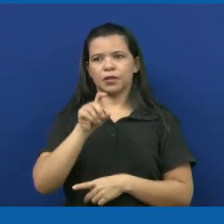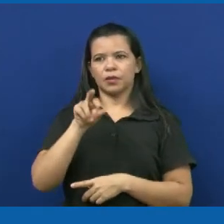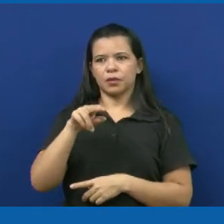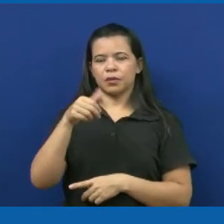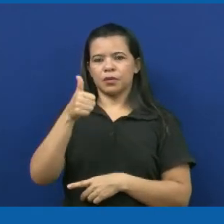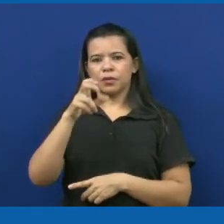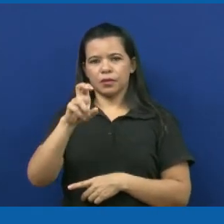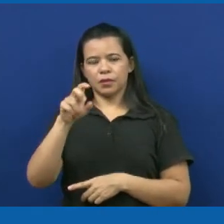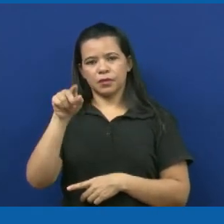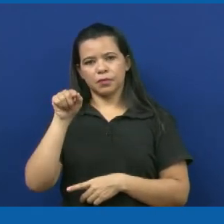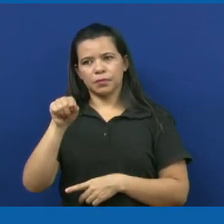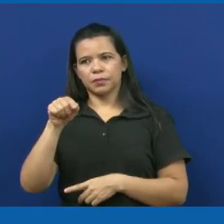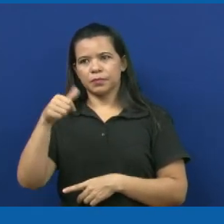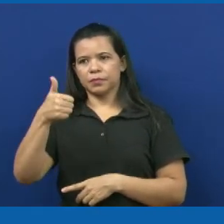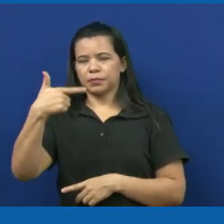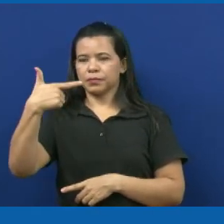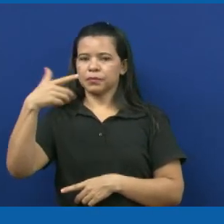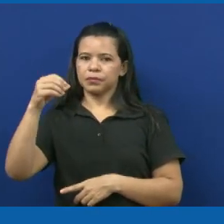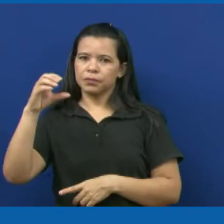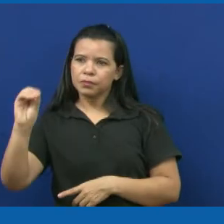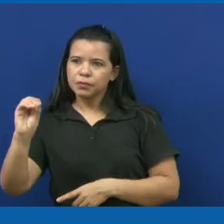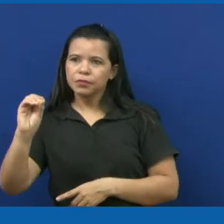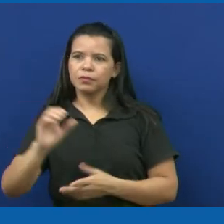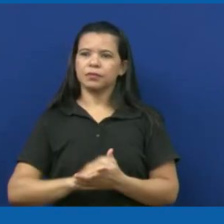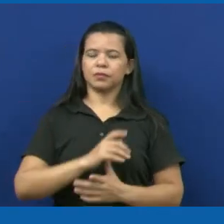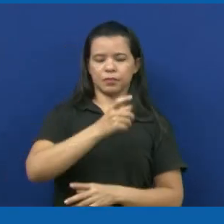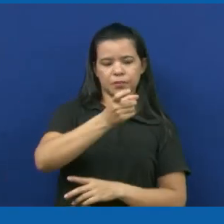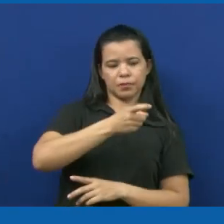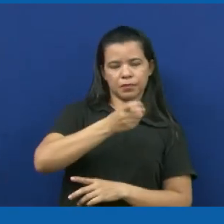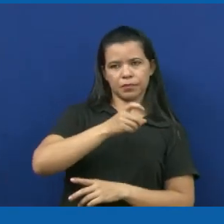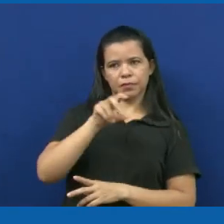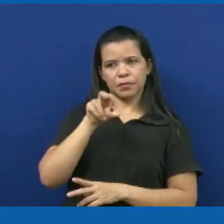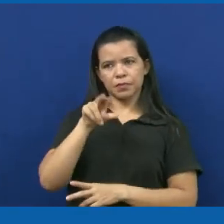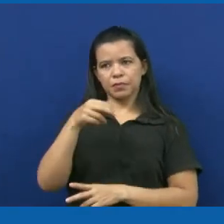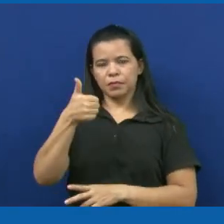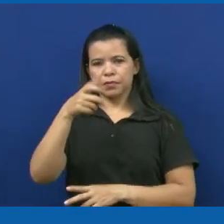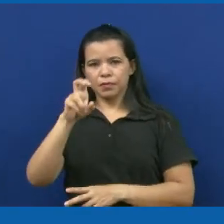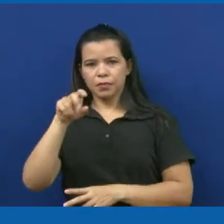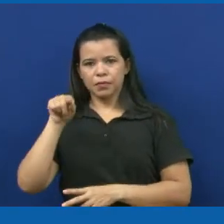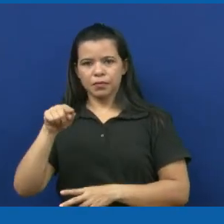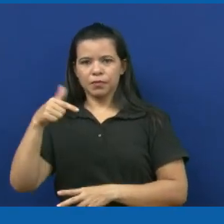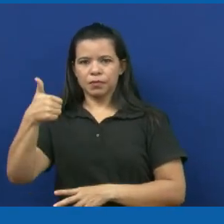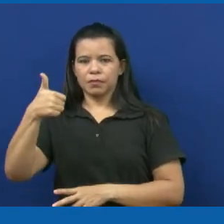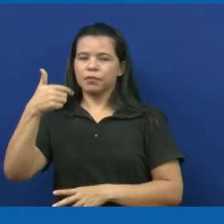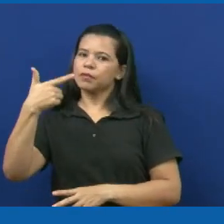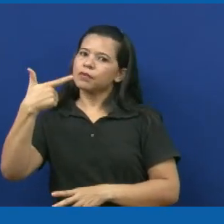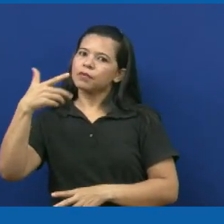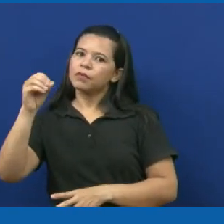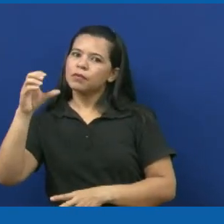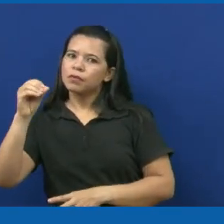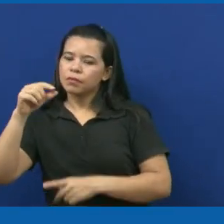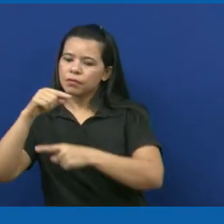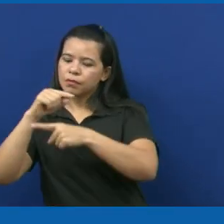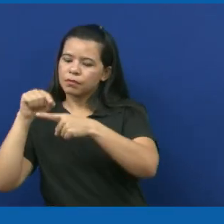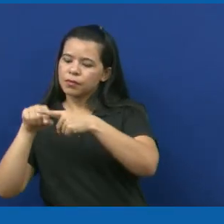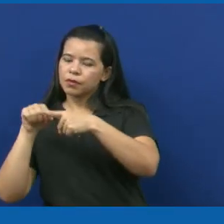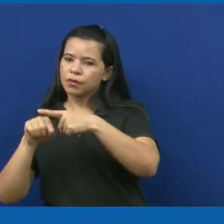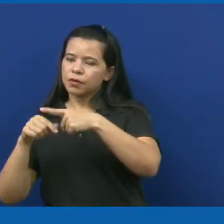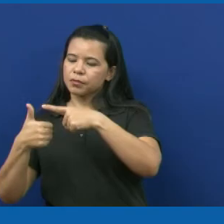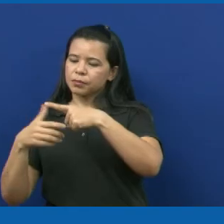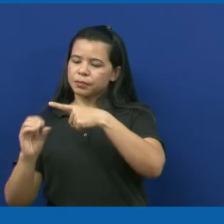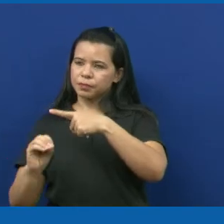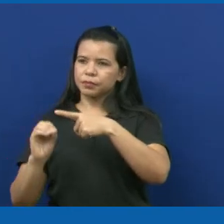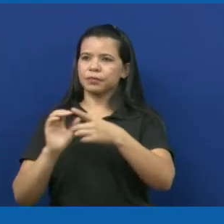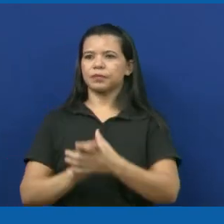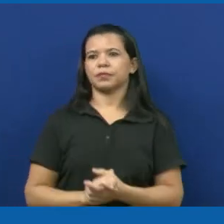1.200. Né? Isolando o x, temos que x é igual a 15 multiplicado por 1.200 dividido para 10. Né? Aí nós temos